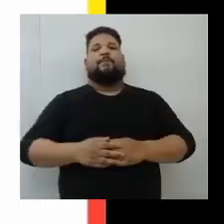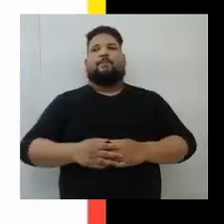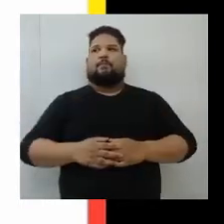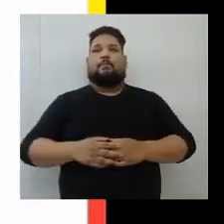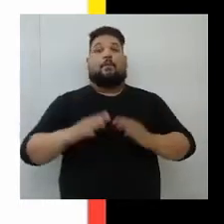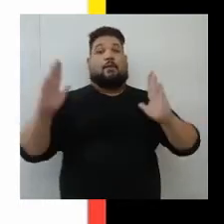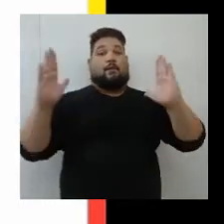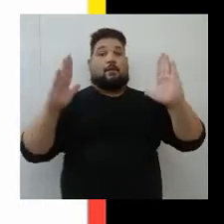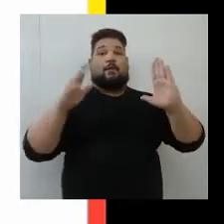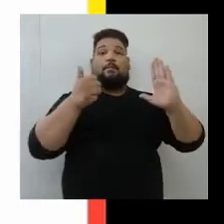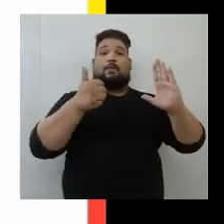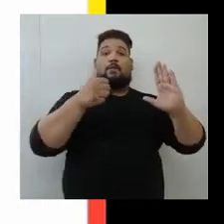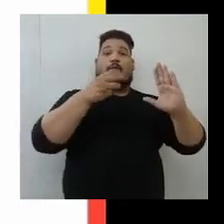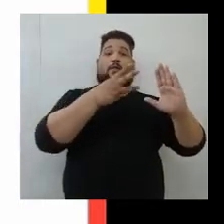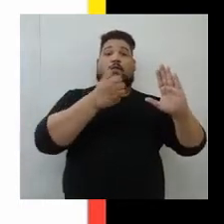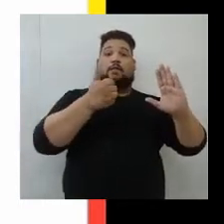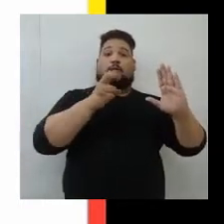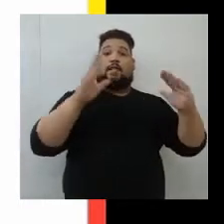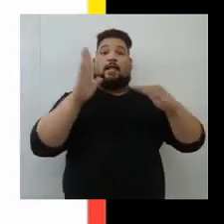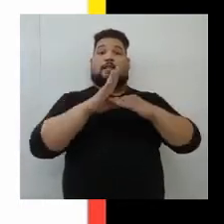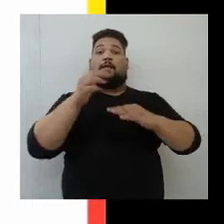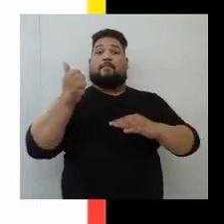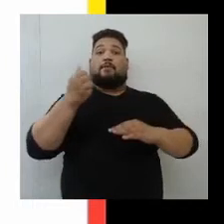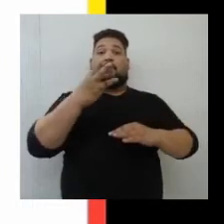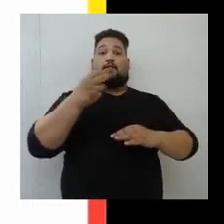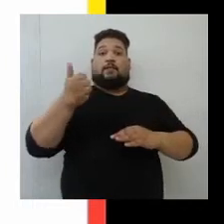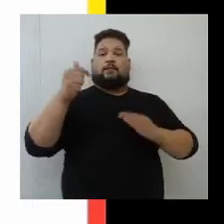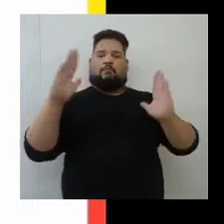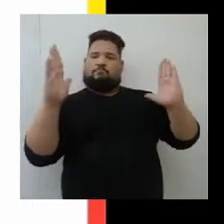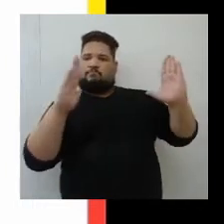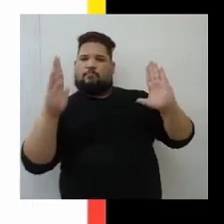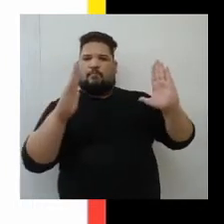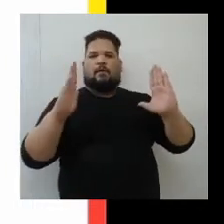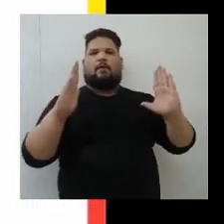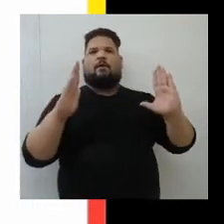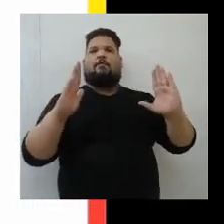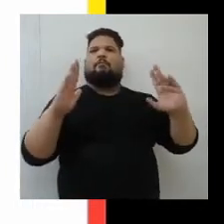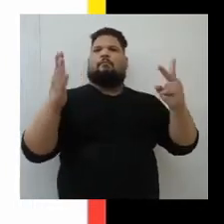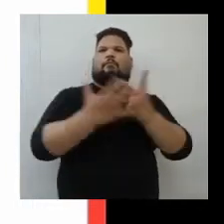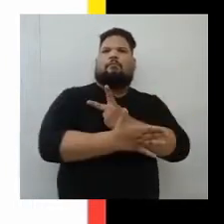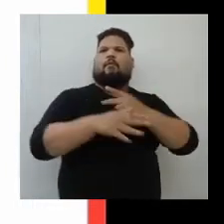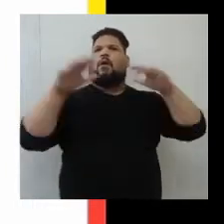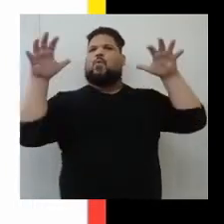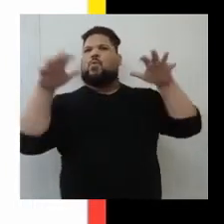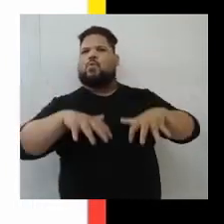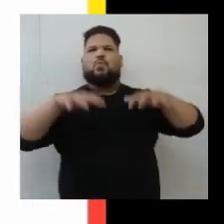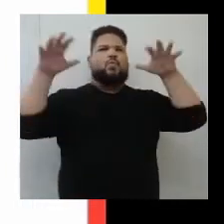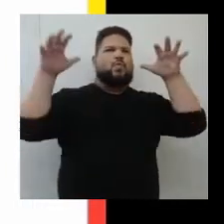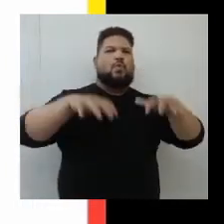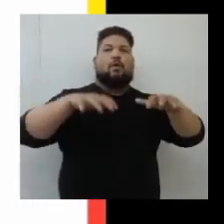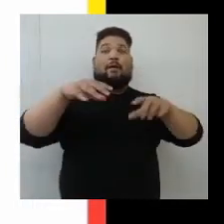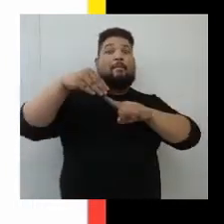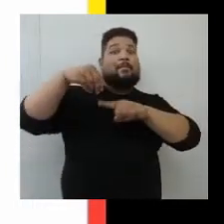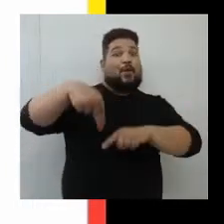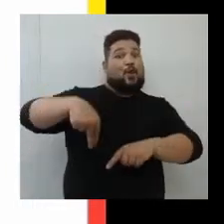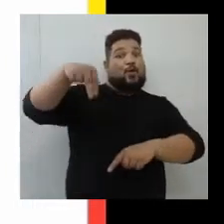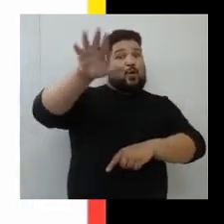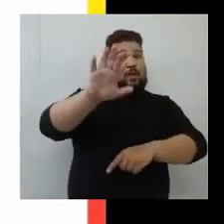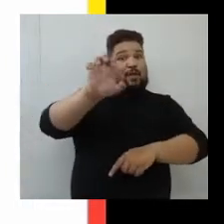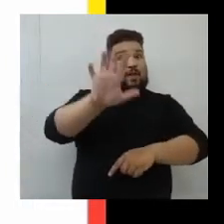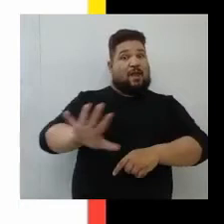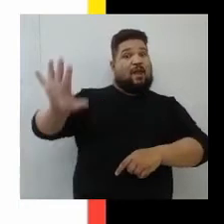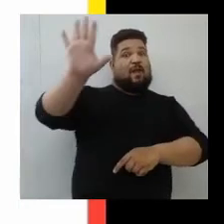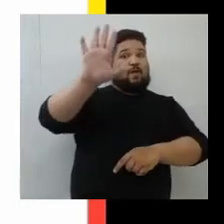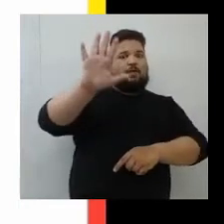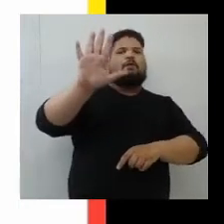entre 1315 e 1317, sucedem-se pesadas chuvas por todo o norte da Europa Ocidental,